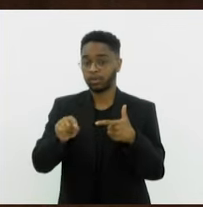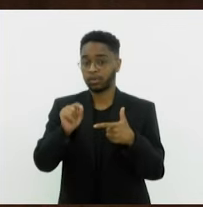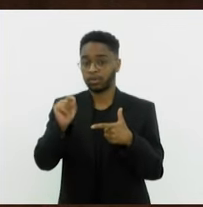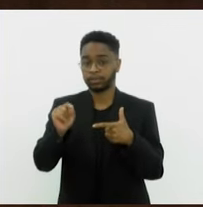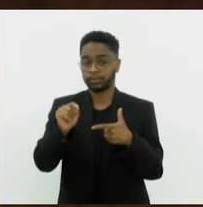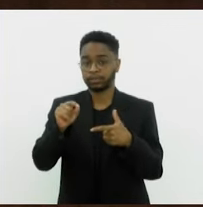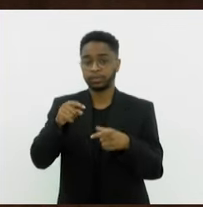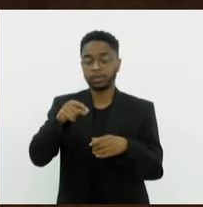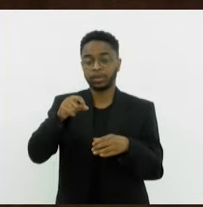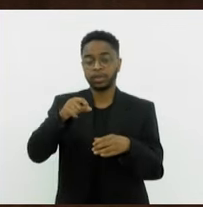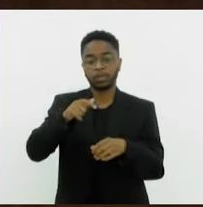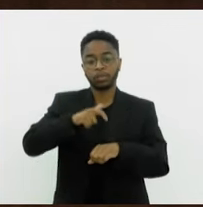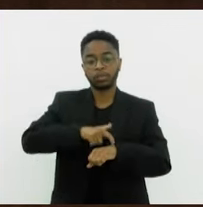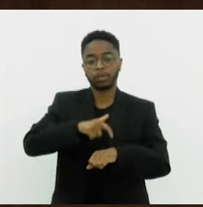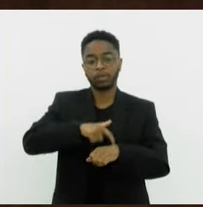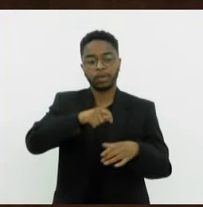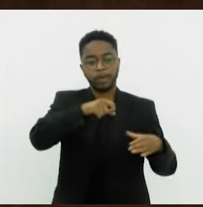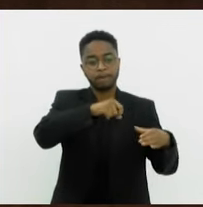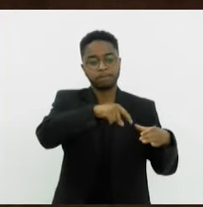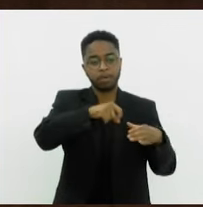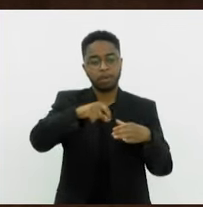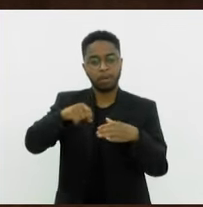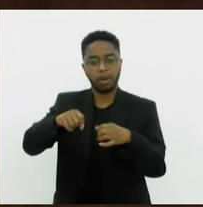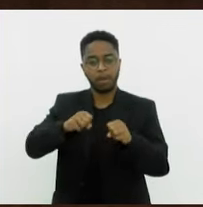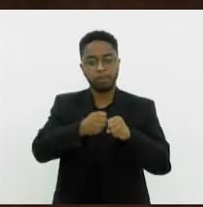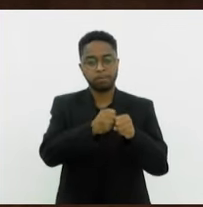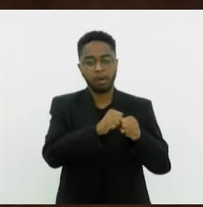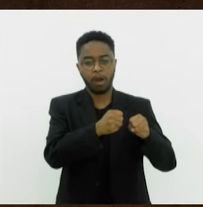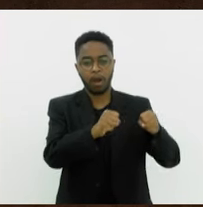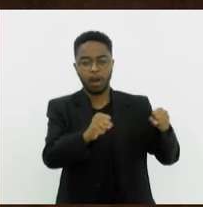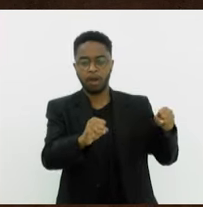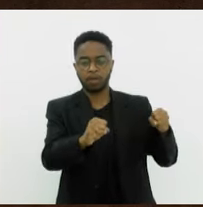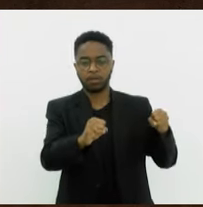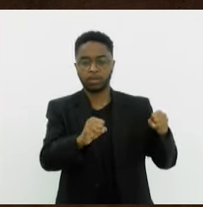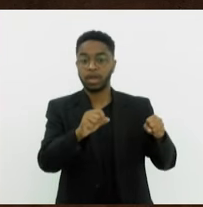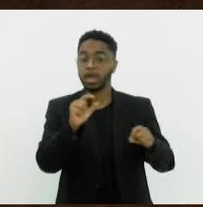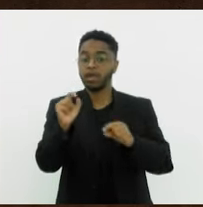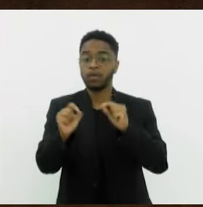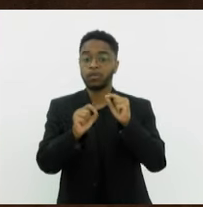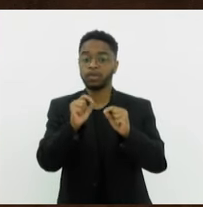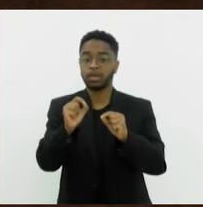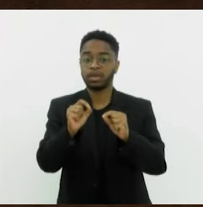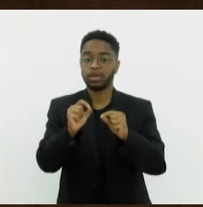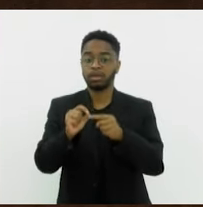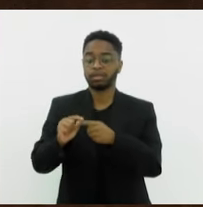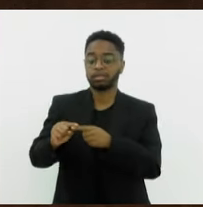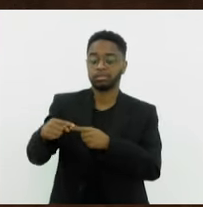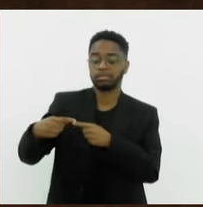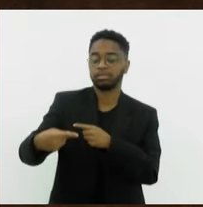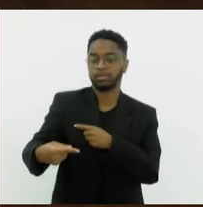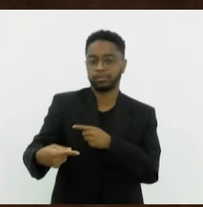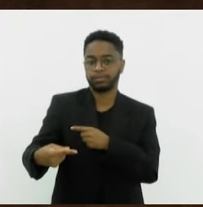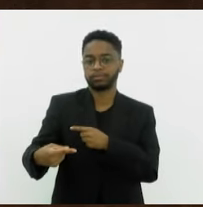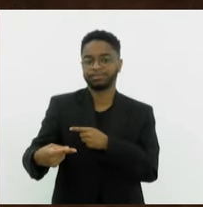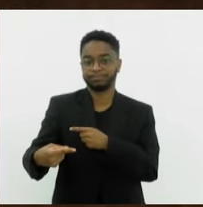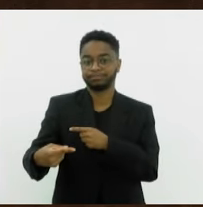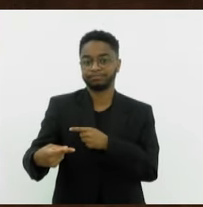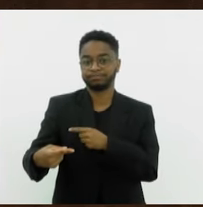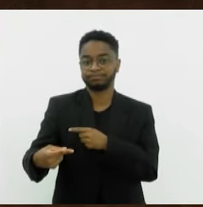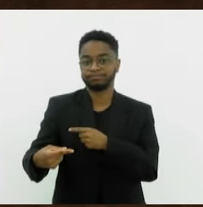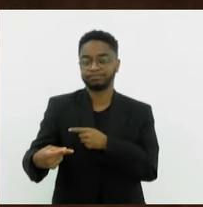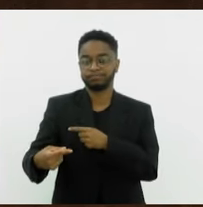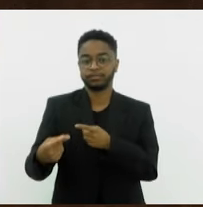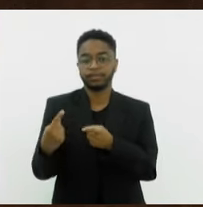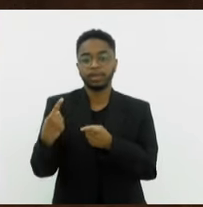de escala, se não se tornam agronegócio, é a sucessão. Né?